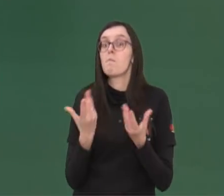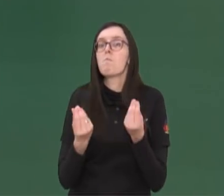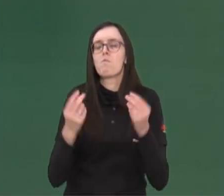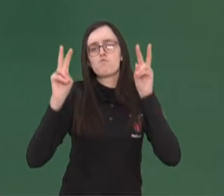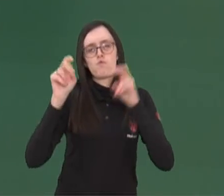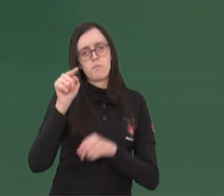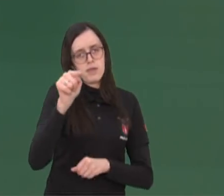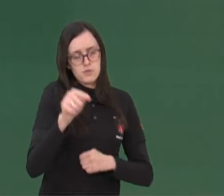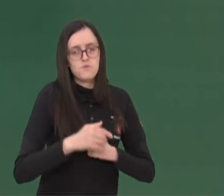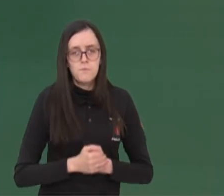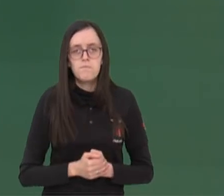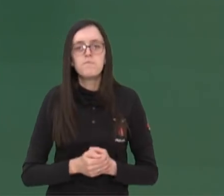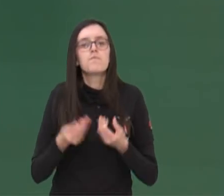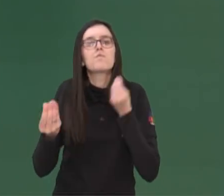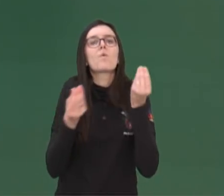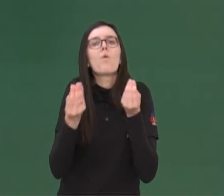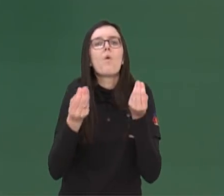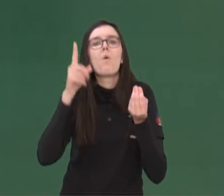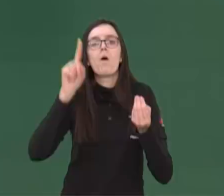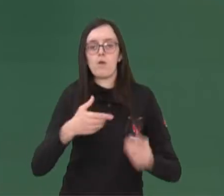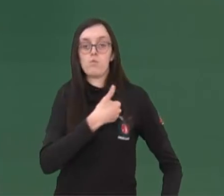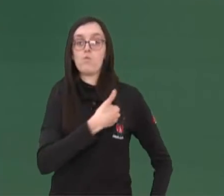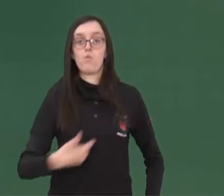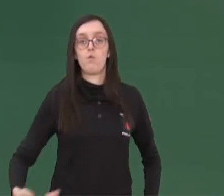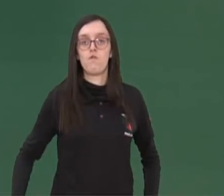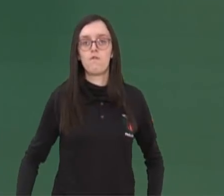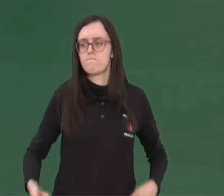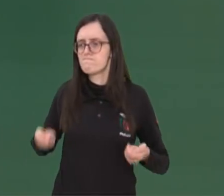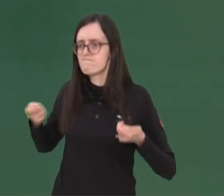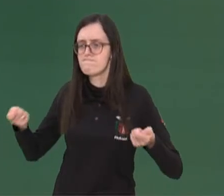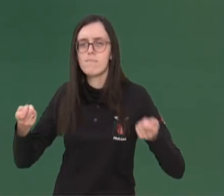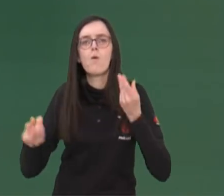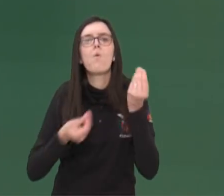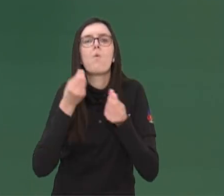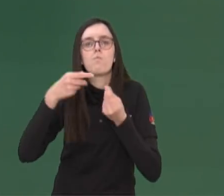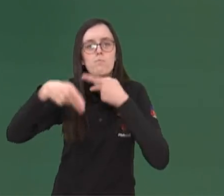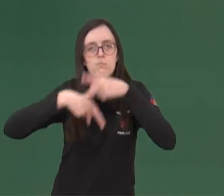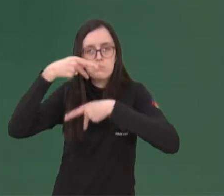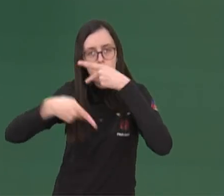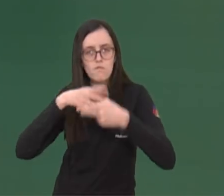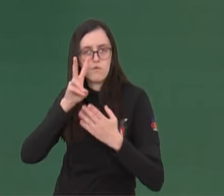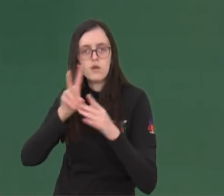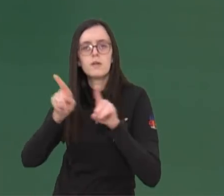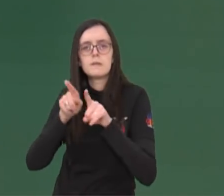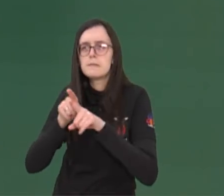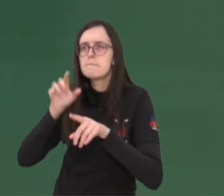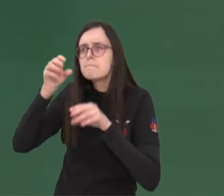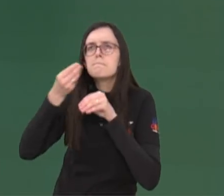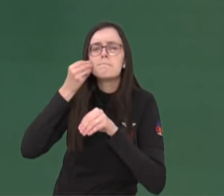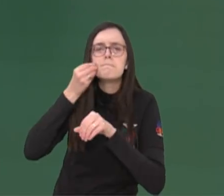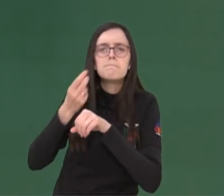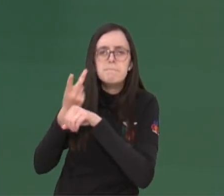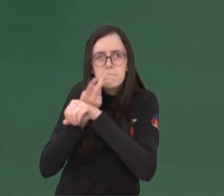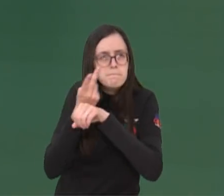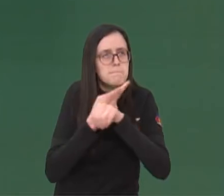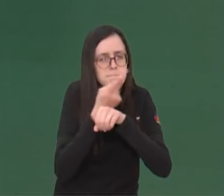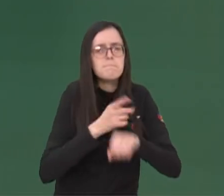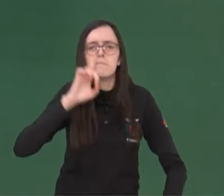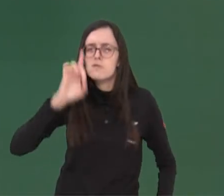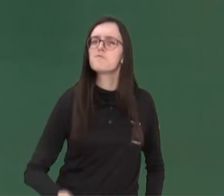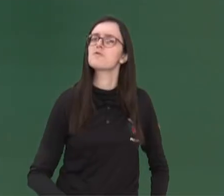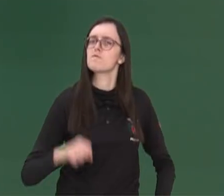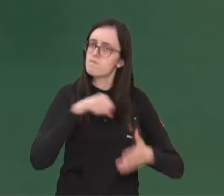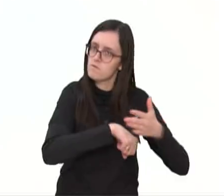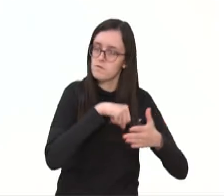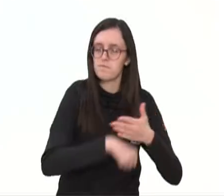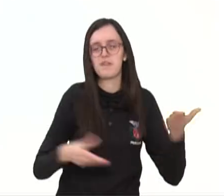isso. Como o Estado lida com os povos indígenas e a busca dos povos indígenas por seus direitos.